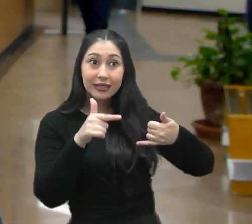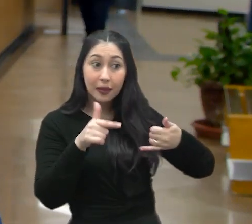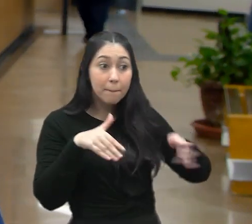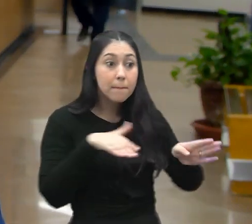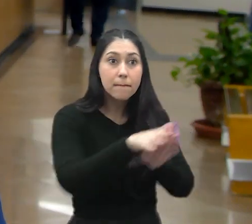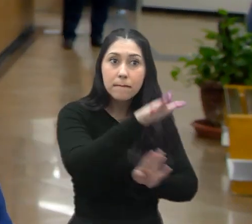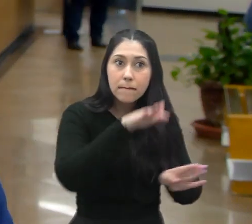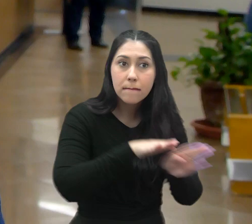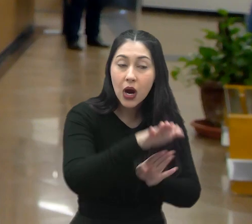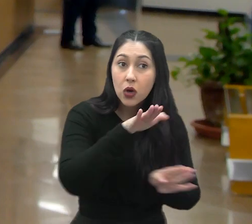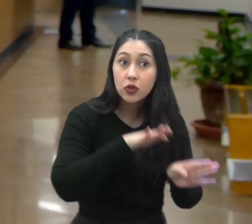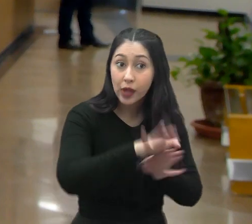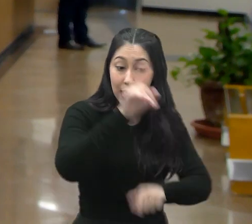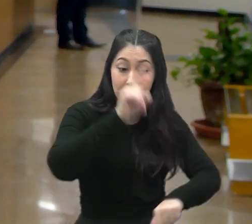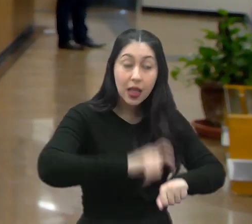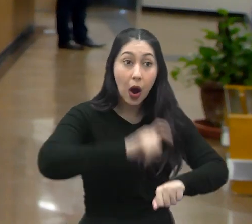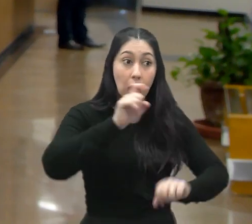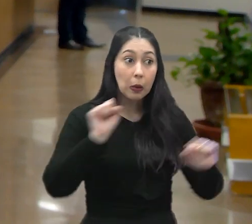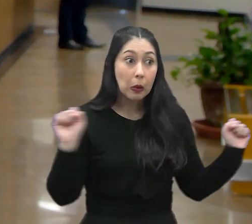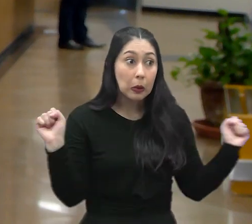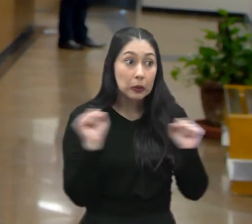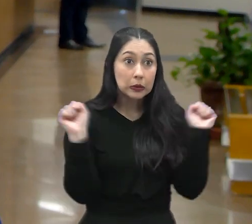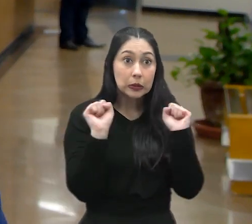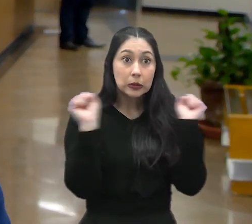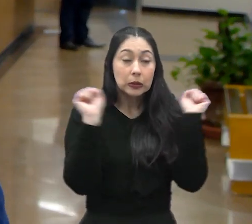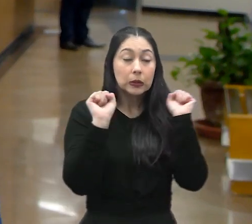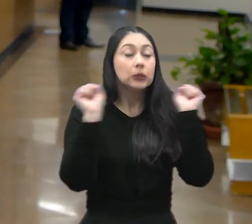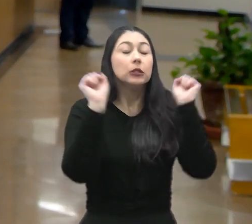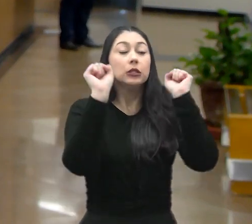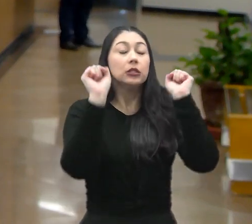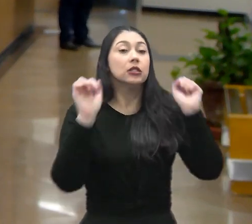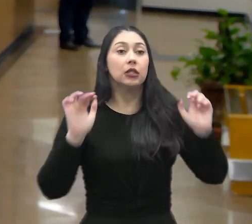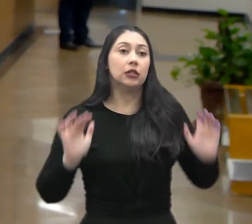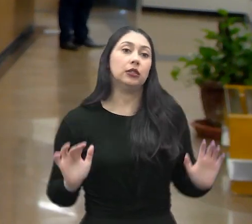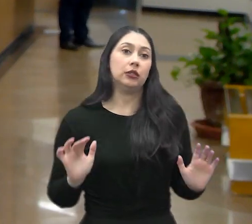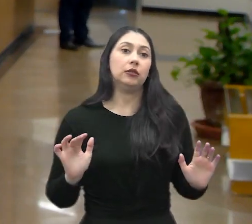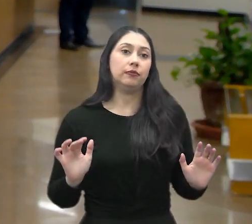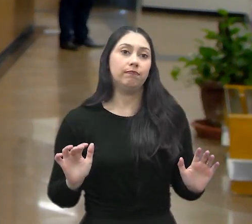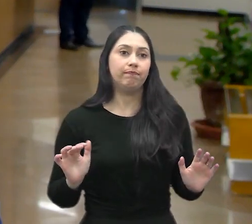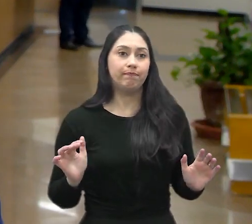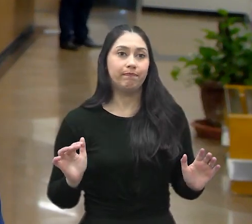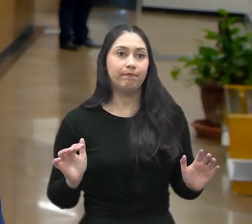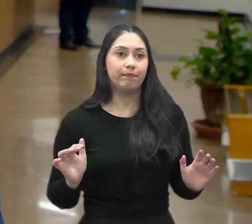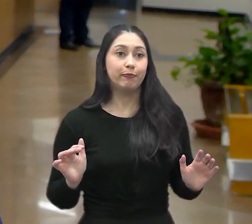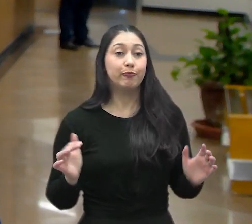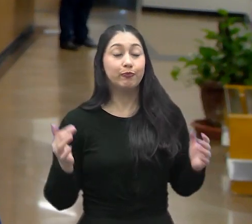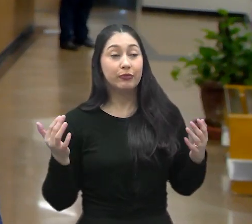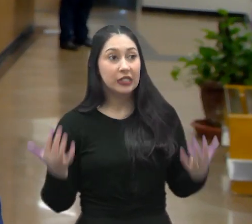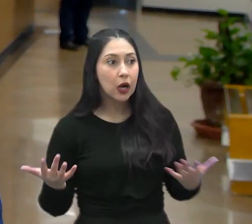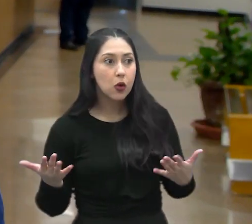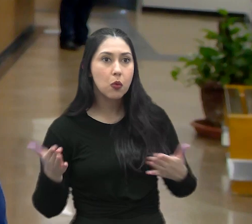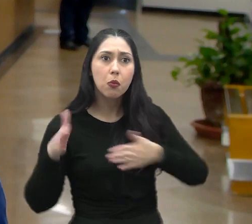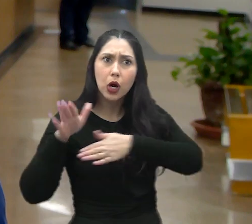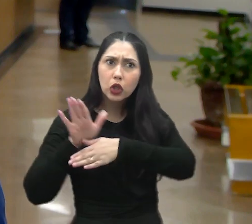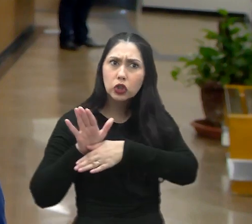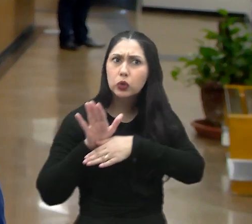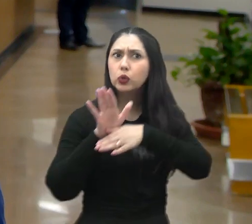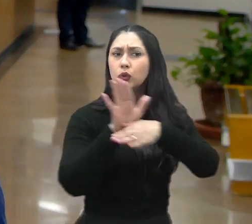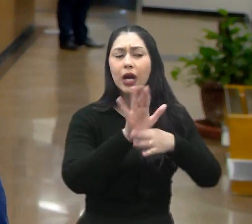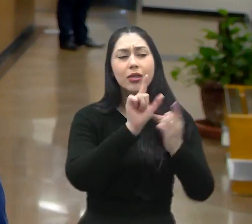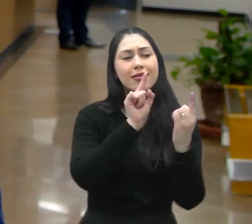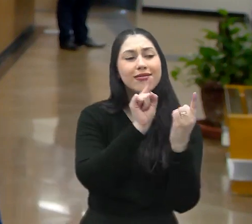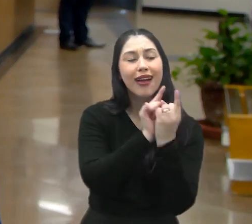essa mãe ou esse pai ligue, né, no momento de crise dessa criança, ou desse adolescente, ou desse adulto com autismo, para que